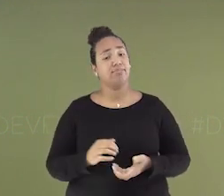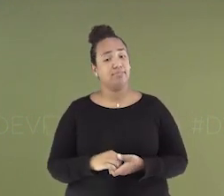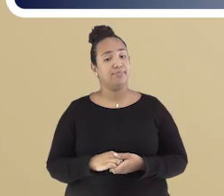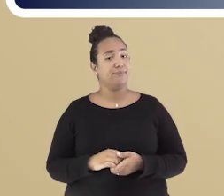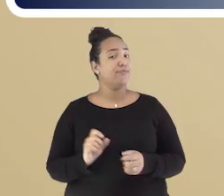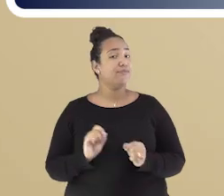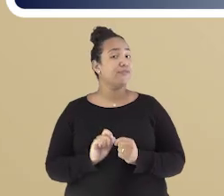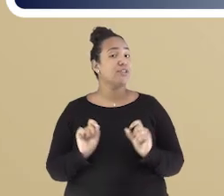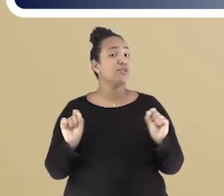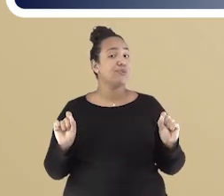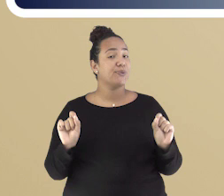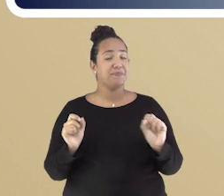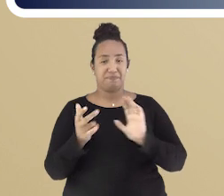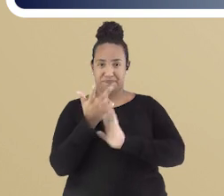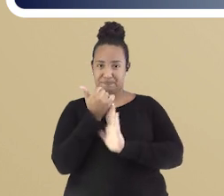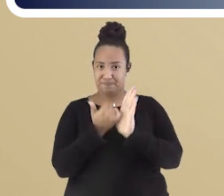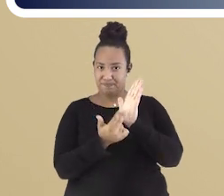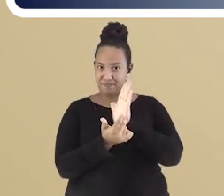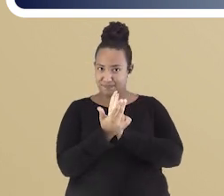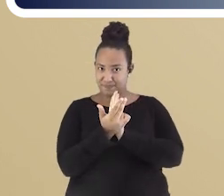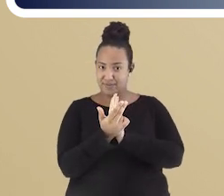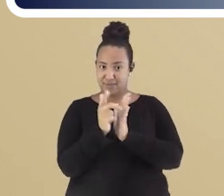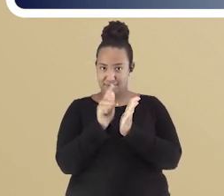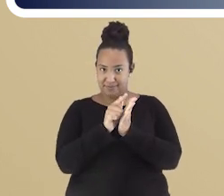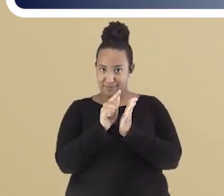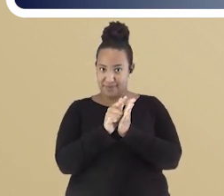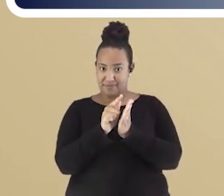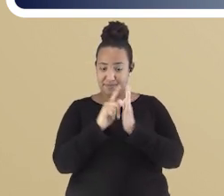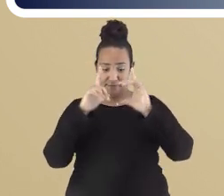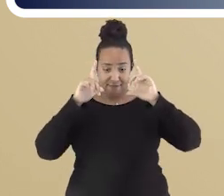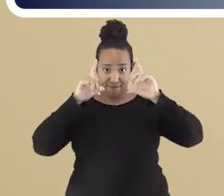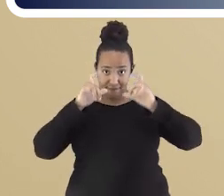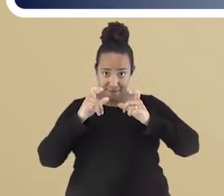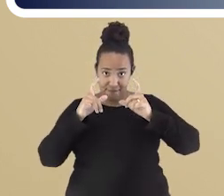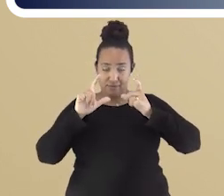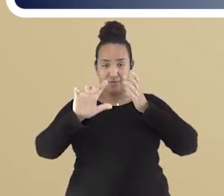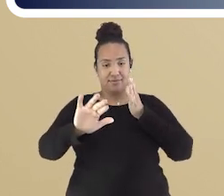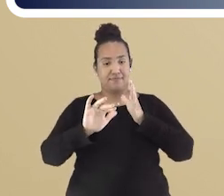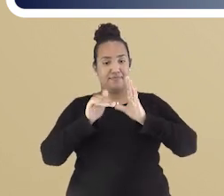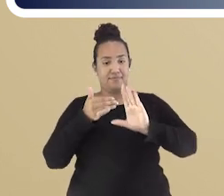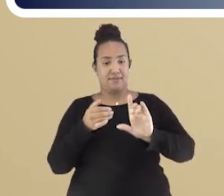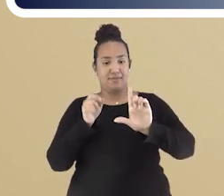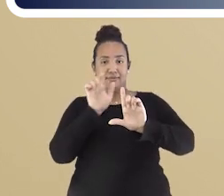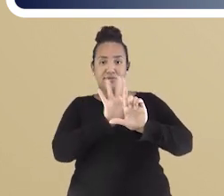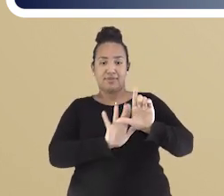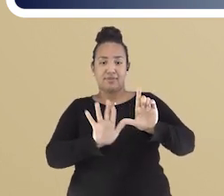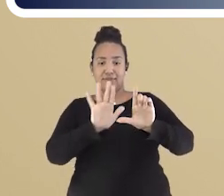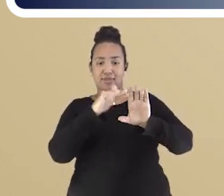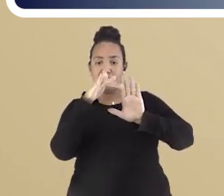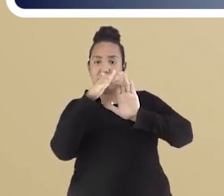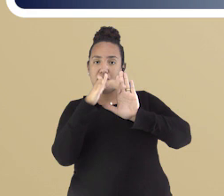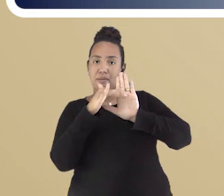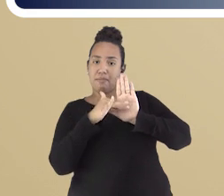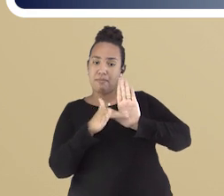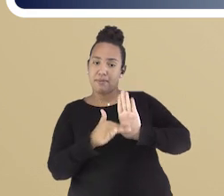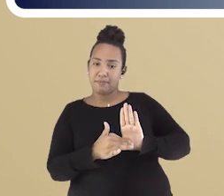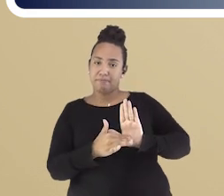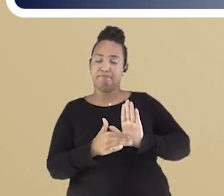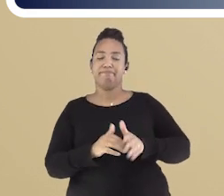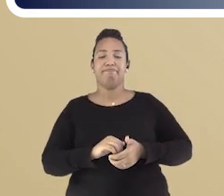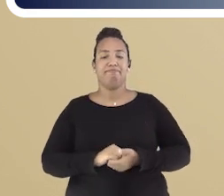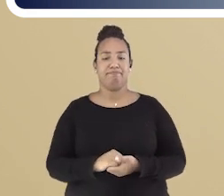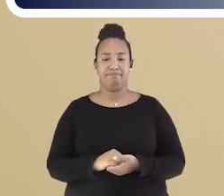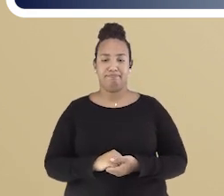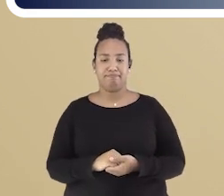então. Faz esse desenho para mim, tira uma foto e envia no formulário que você acessa por meio desse QR Code aqui do meu